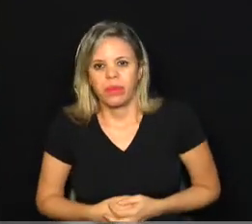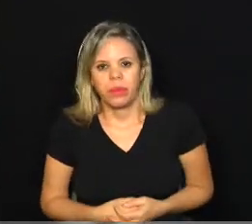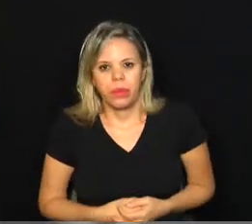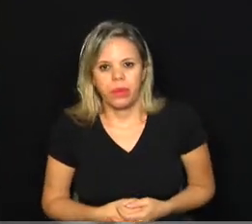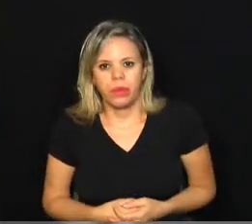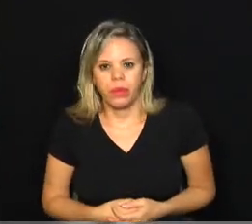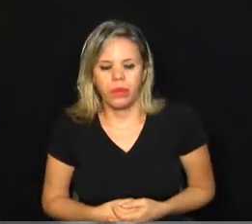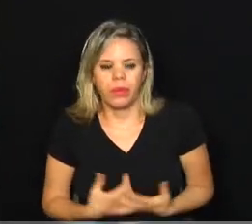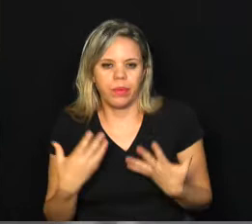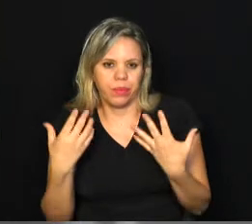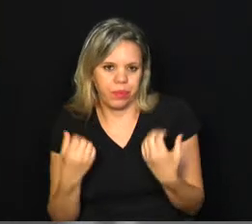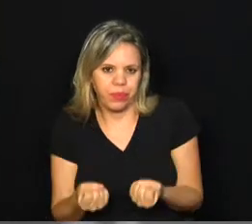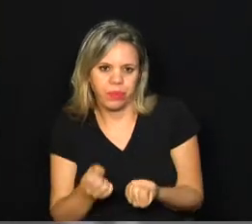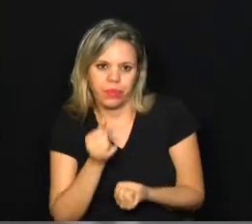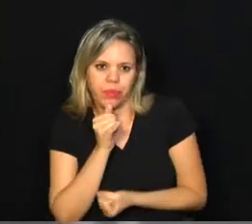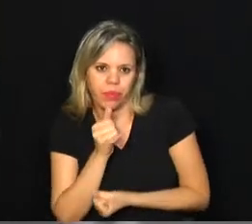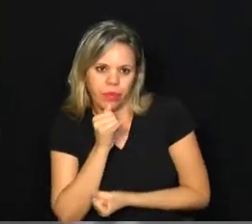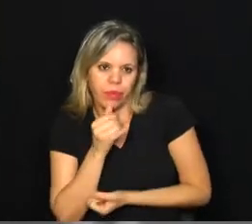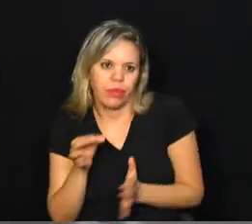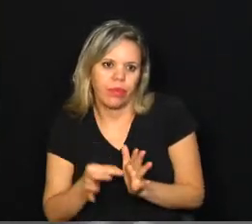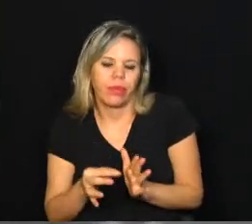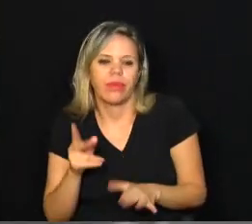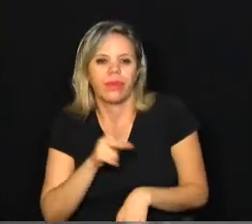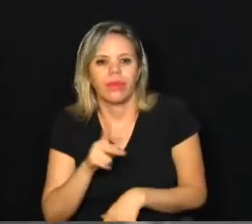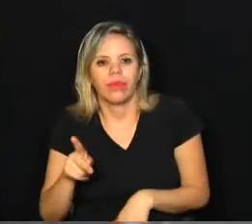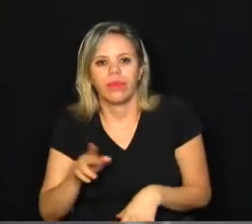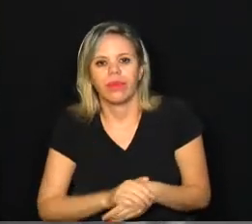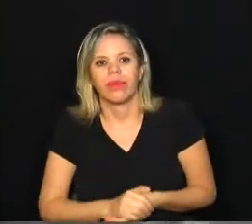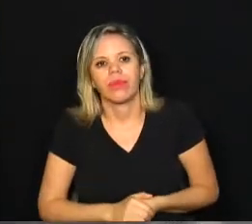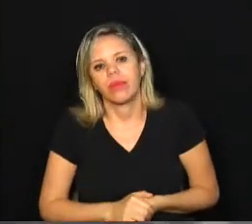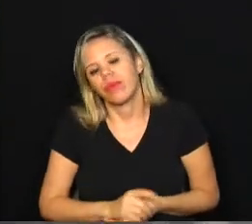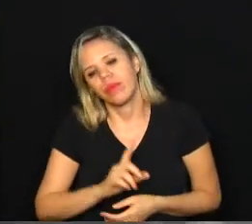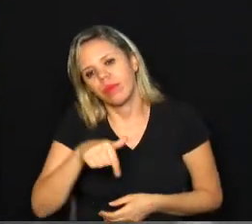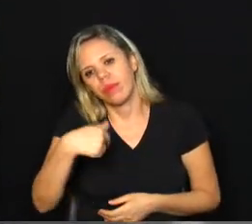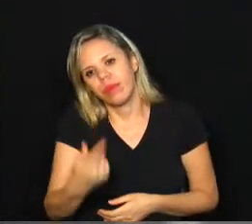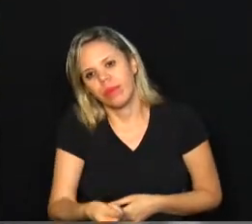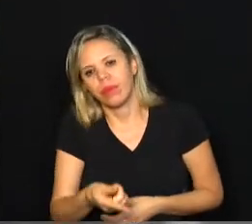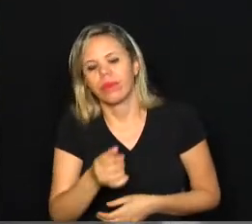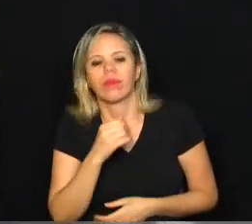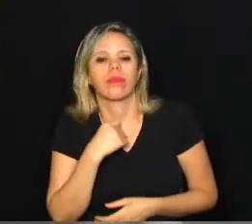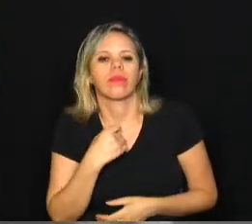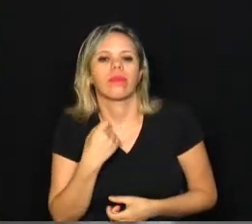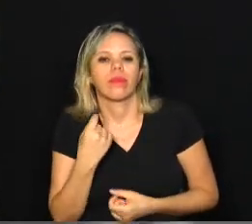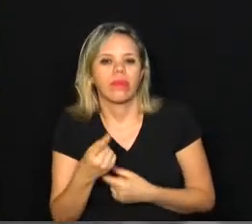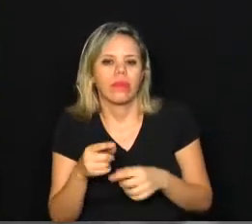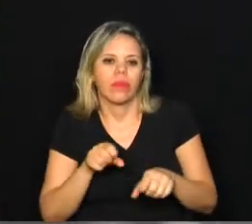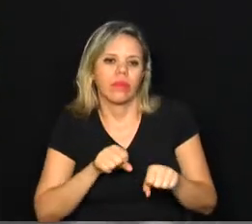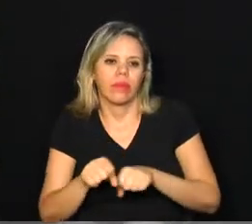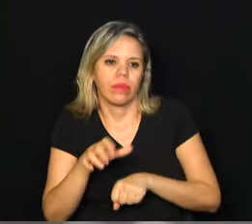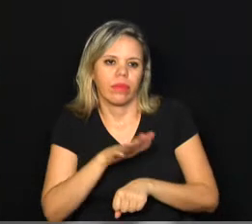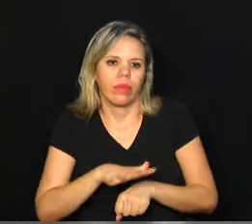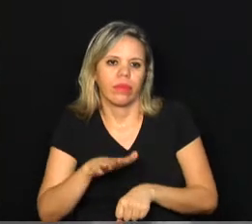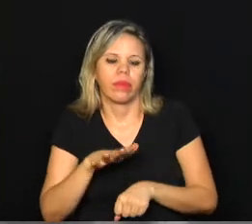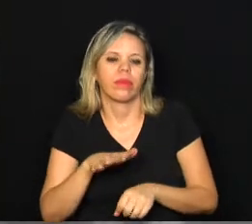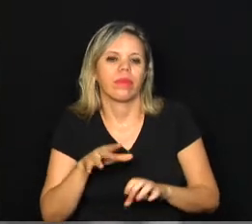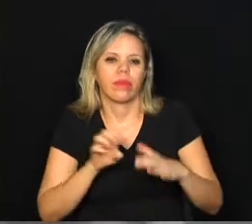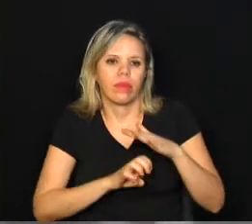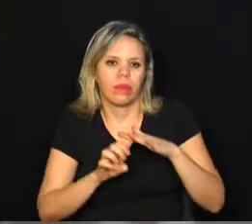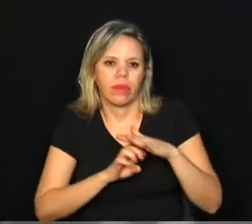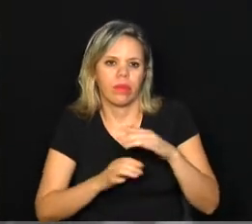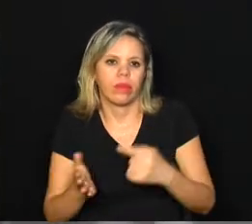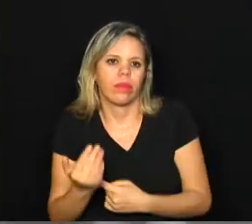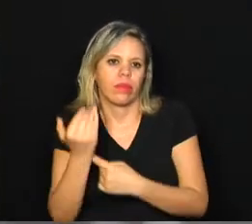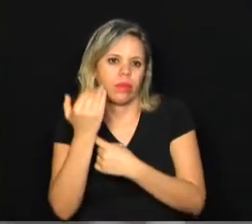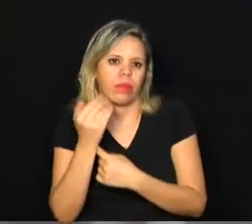e reassumi minha posição de professor. E logo em seguida, devido a essa formação com empresas, com